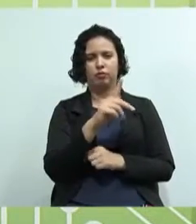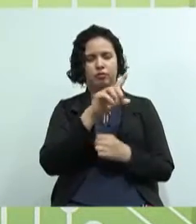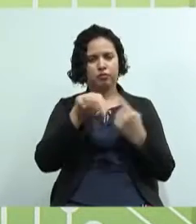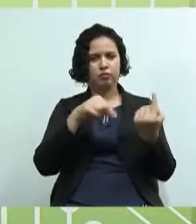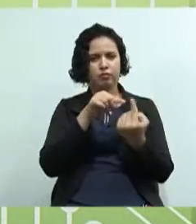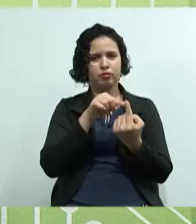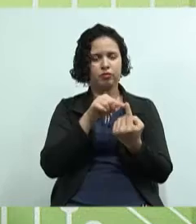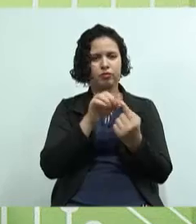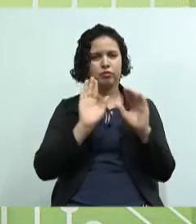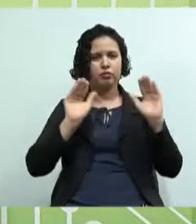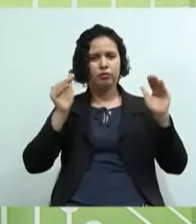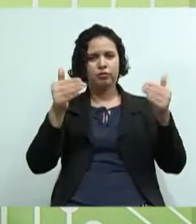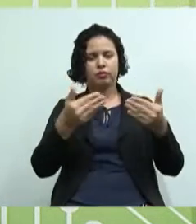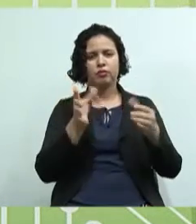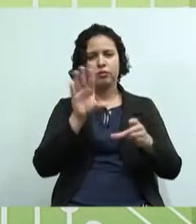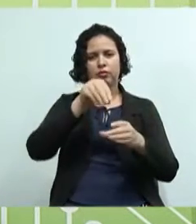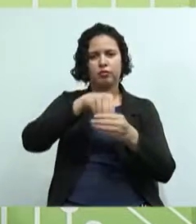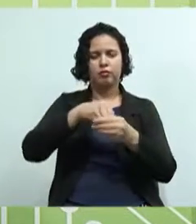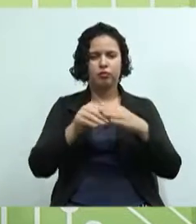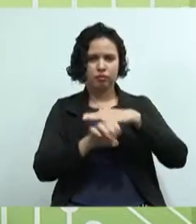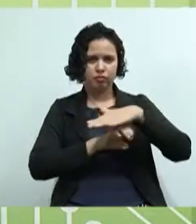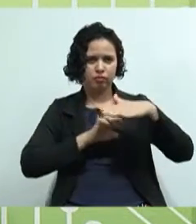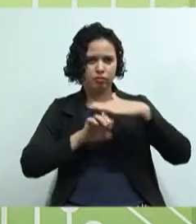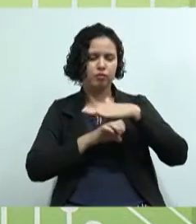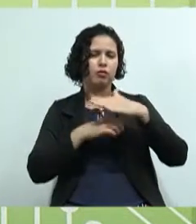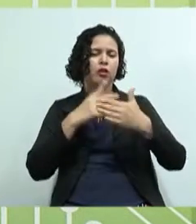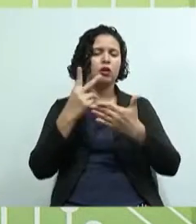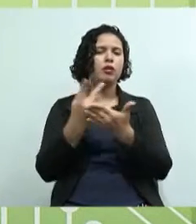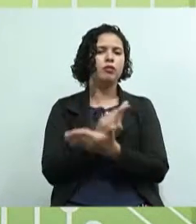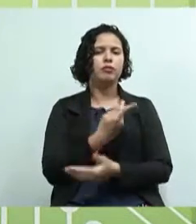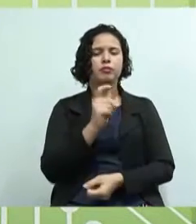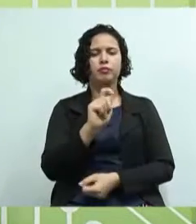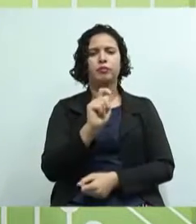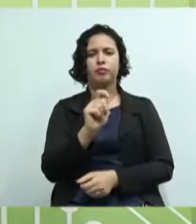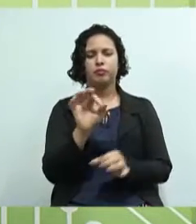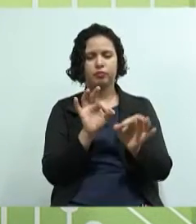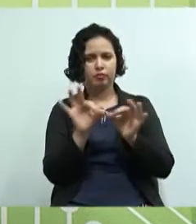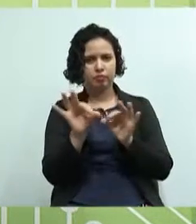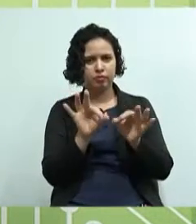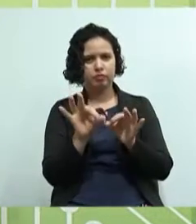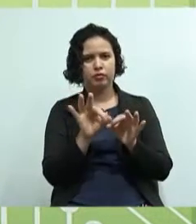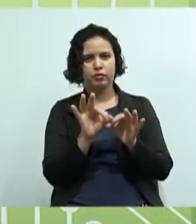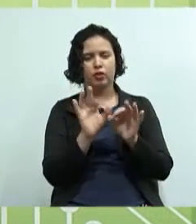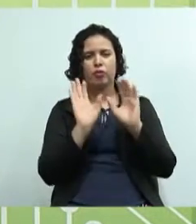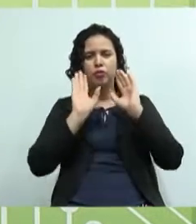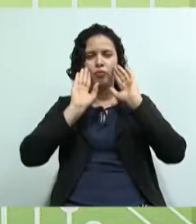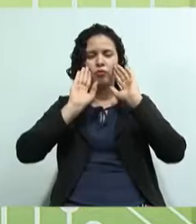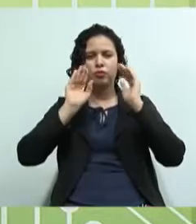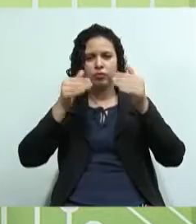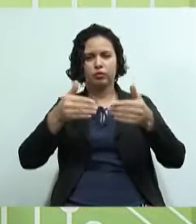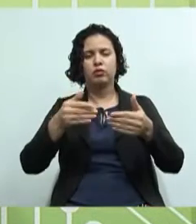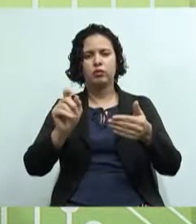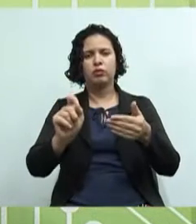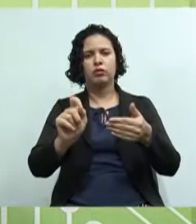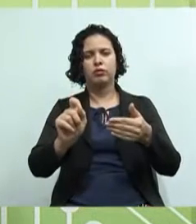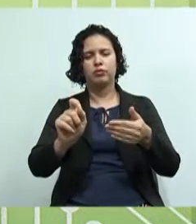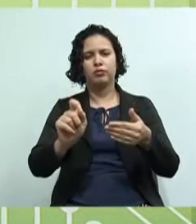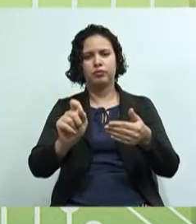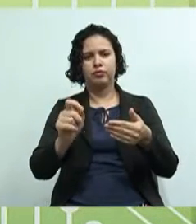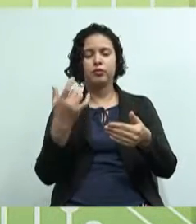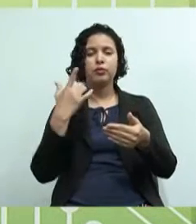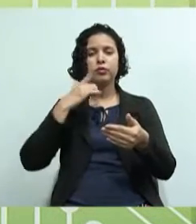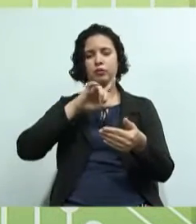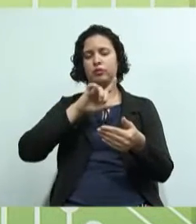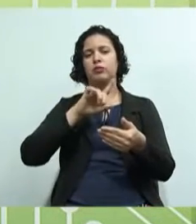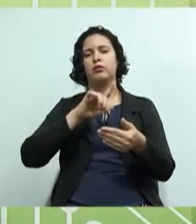da organização, tá bom? E ali é onde acontece o planejamento mais voltado para que a organização